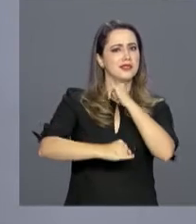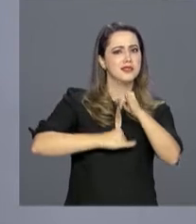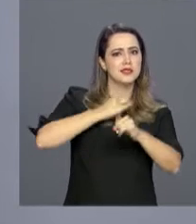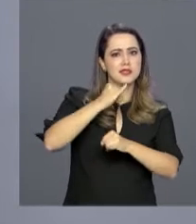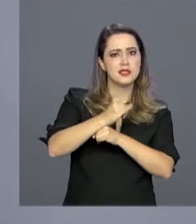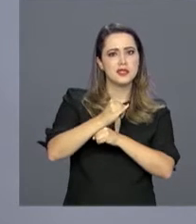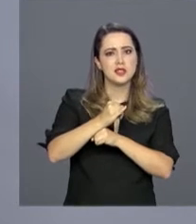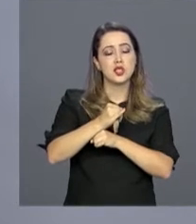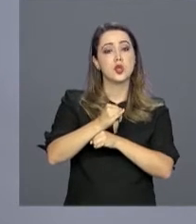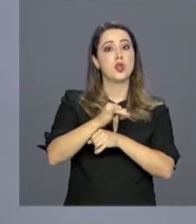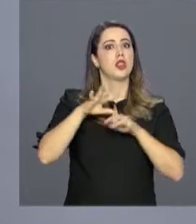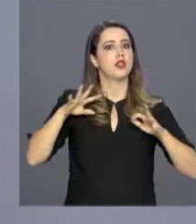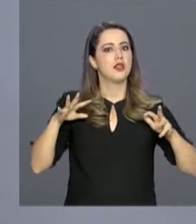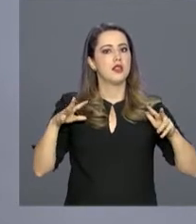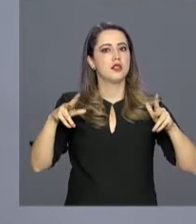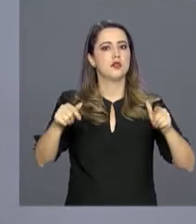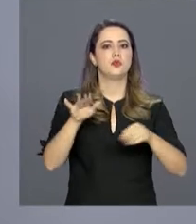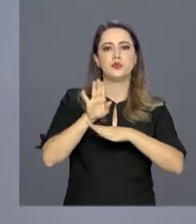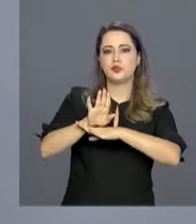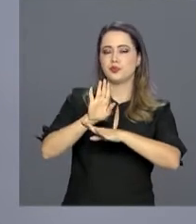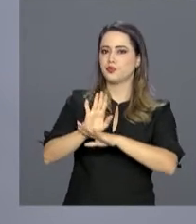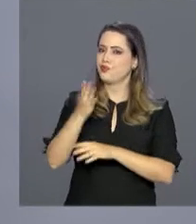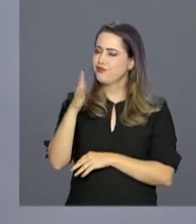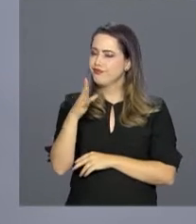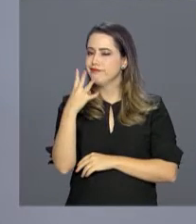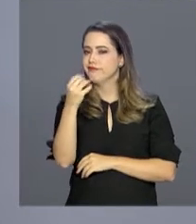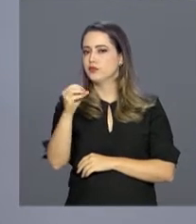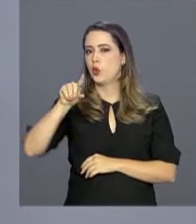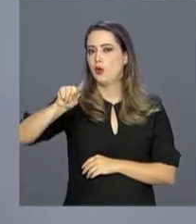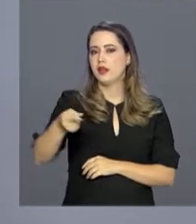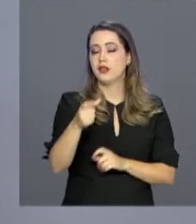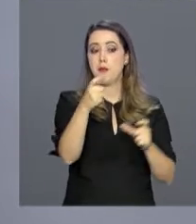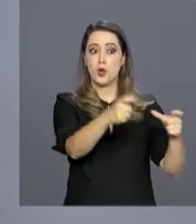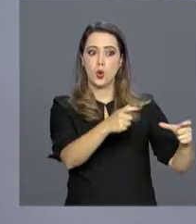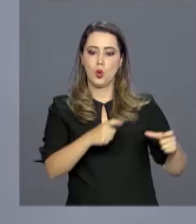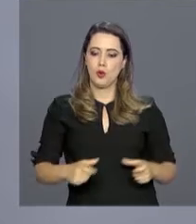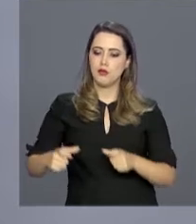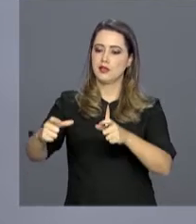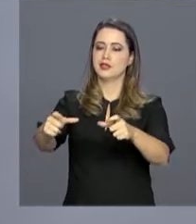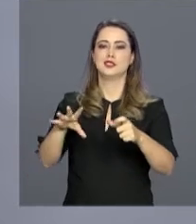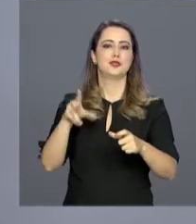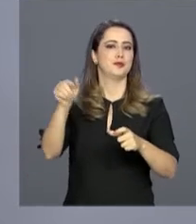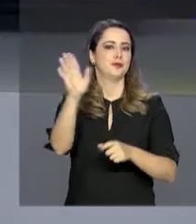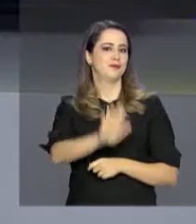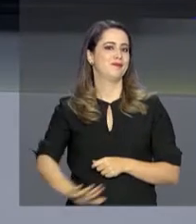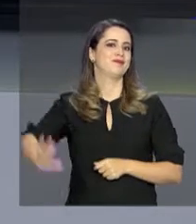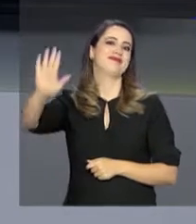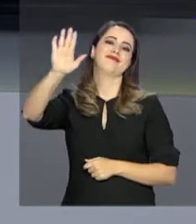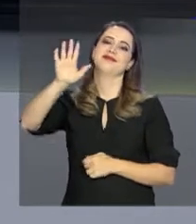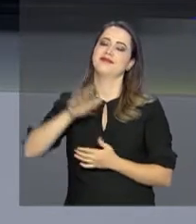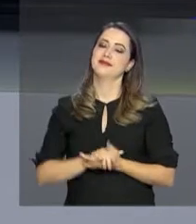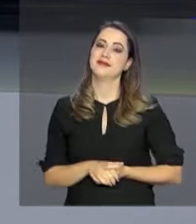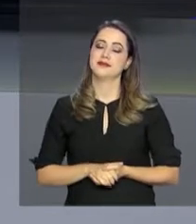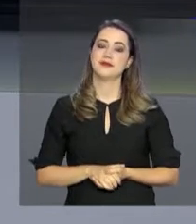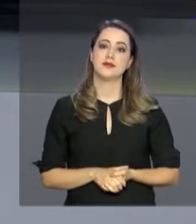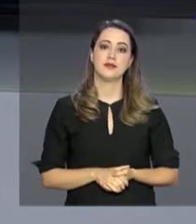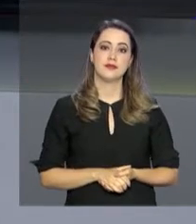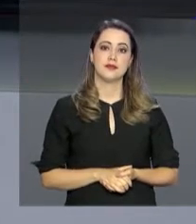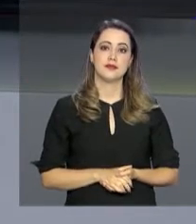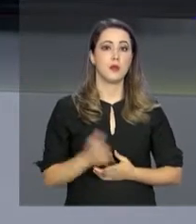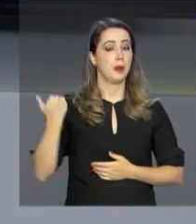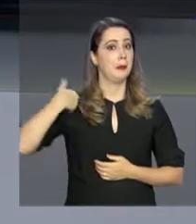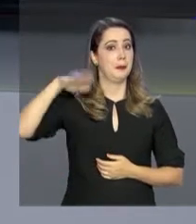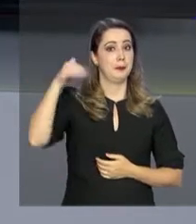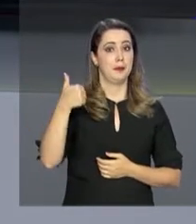o internet para todos beneficia cerca de 40 mil localidades em todo o país mais de 10 mil